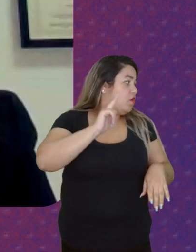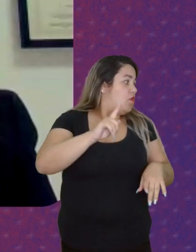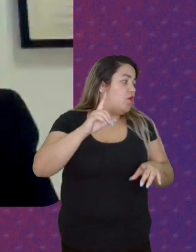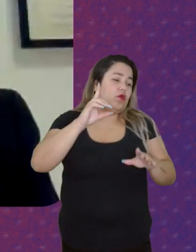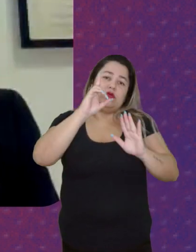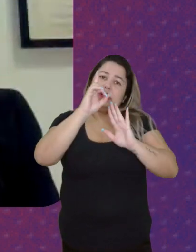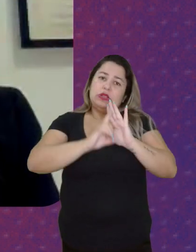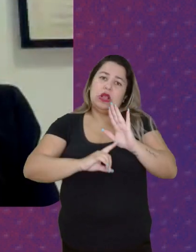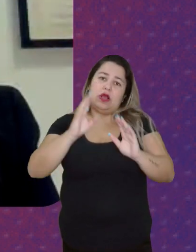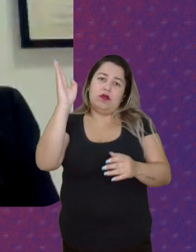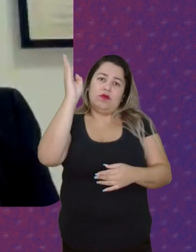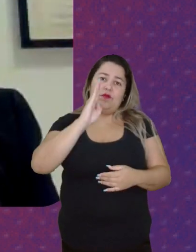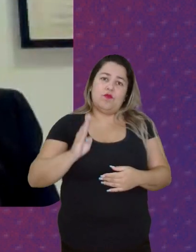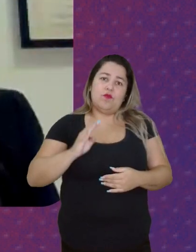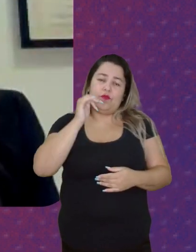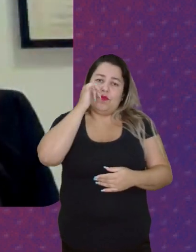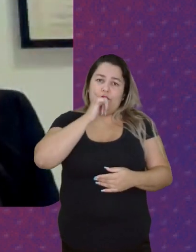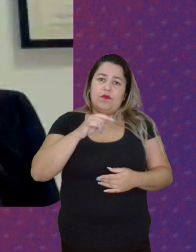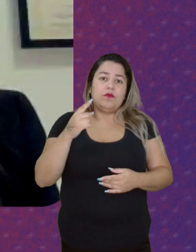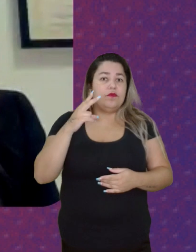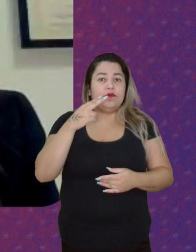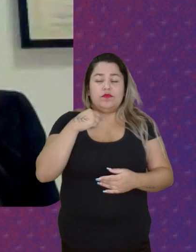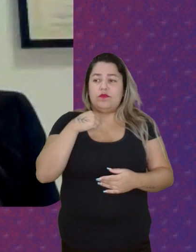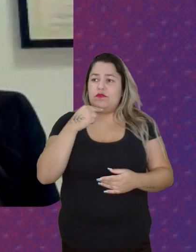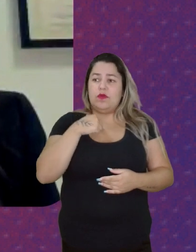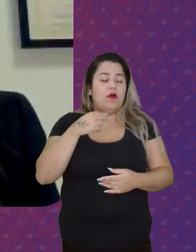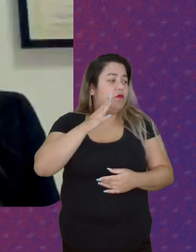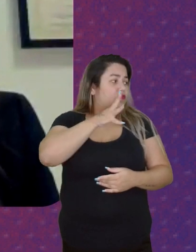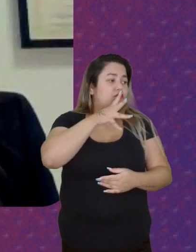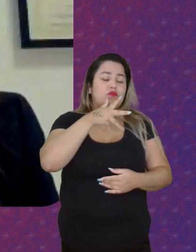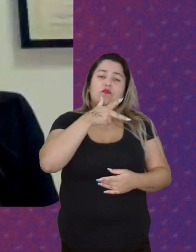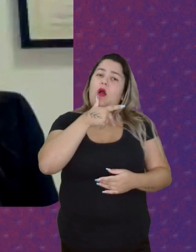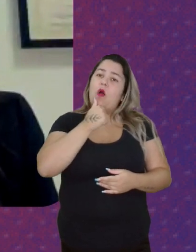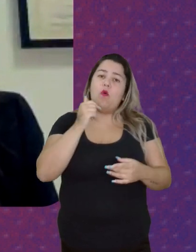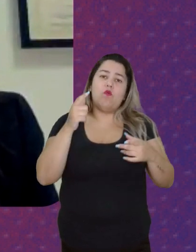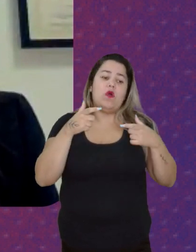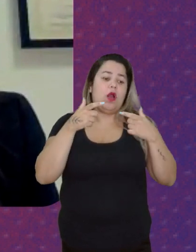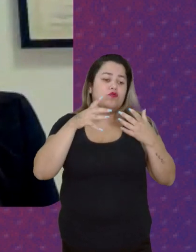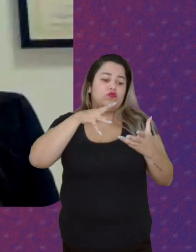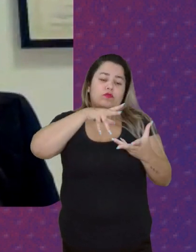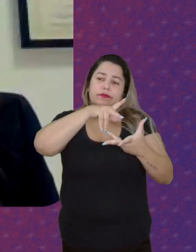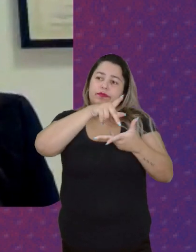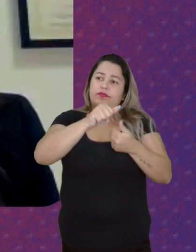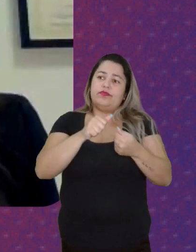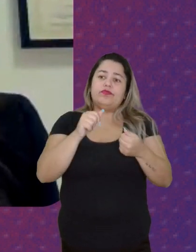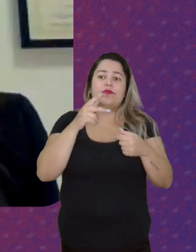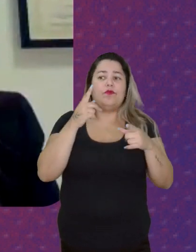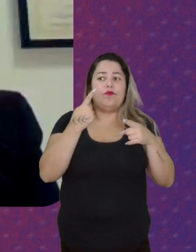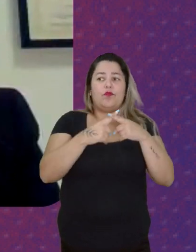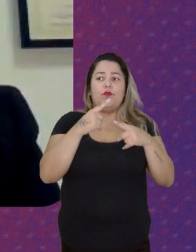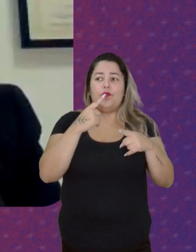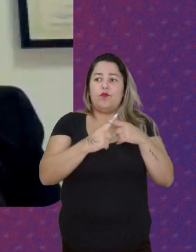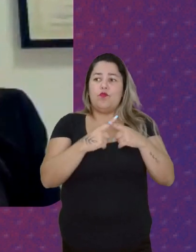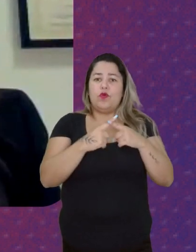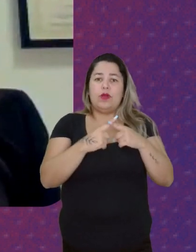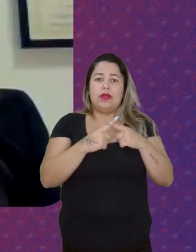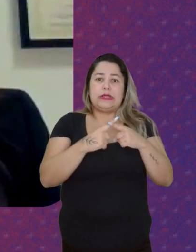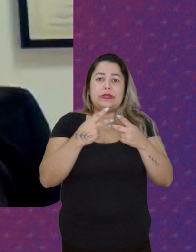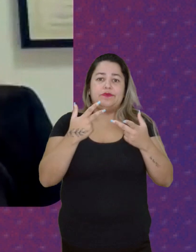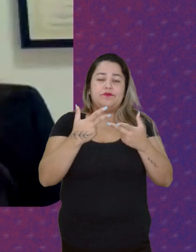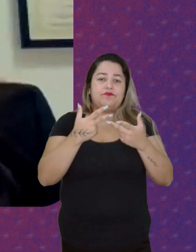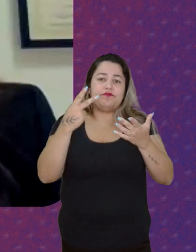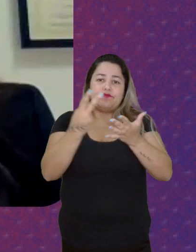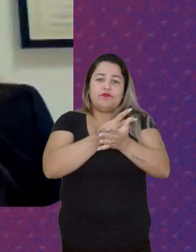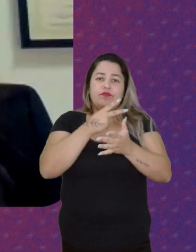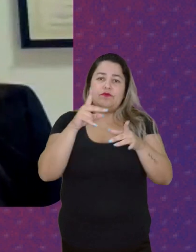mulheres brasileiras. Nós não estamos muito atrasadas com relação ao resto do mundo ocidental, porque essa onda, né, de conquista